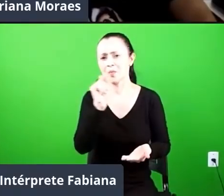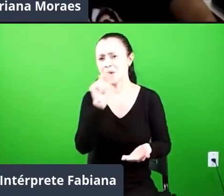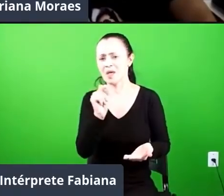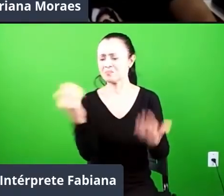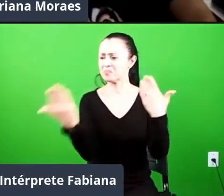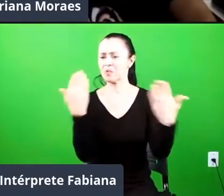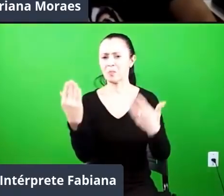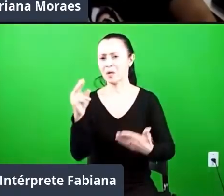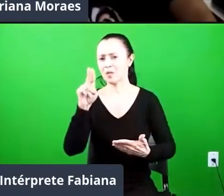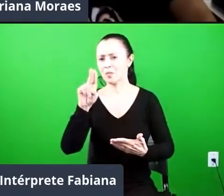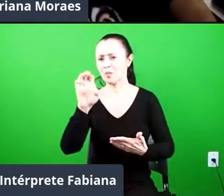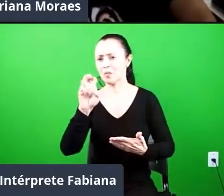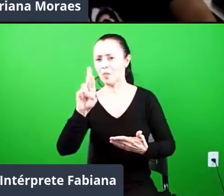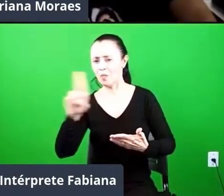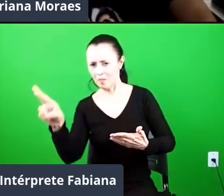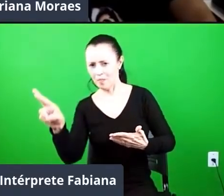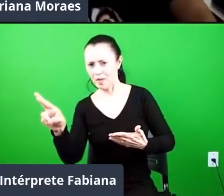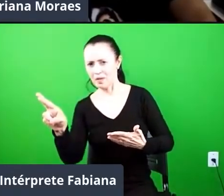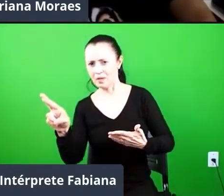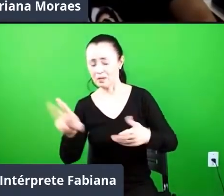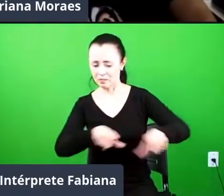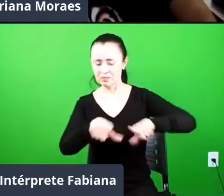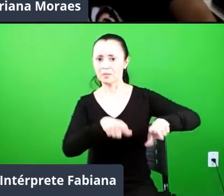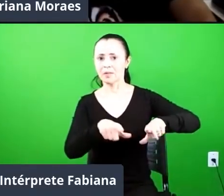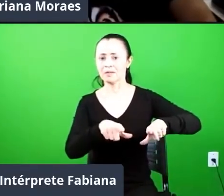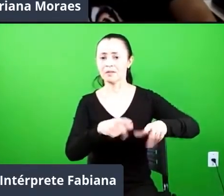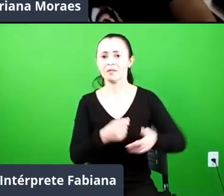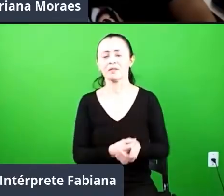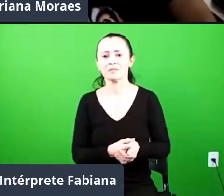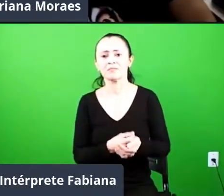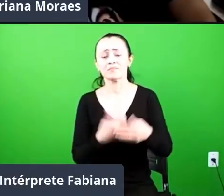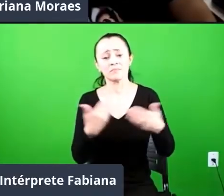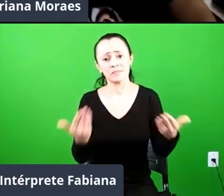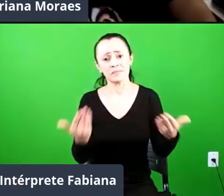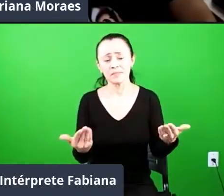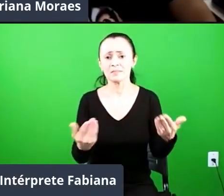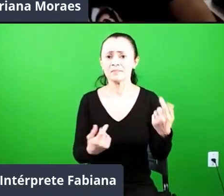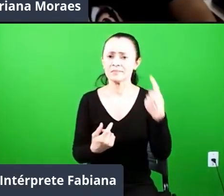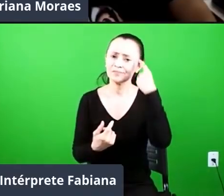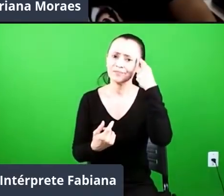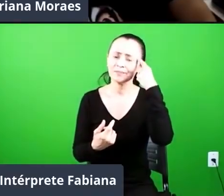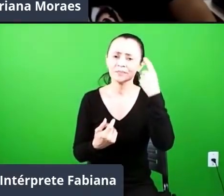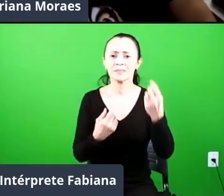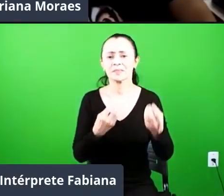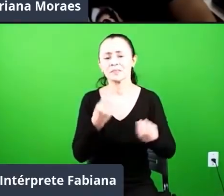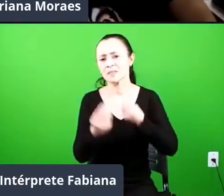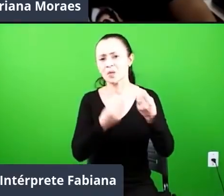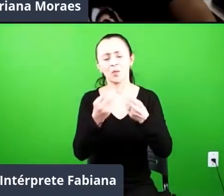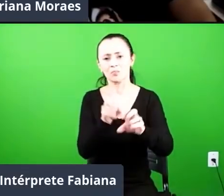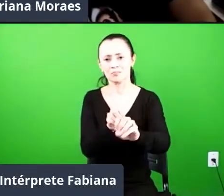Uber também, do trabalho docente. E tem um dilema muito grande atrás disso, né? Desse ensino remoto, que muitos